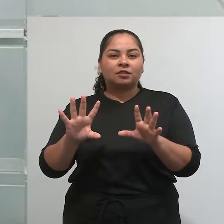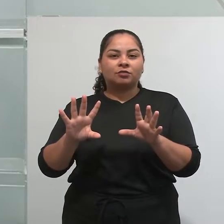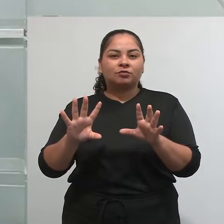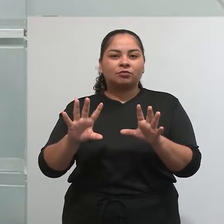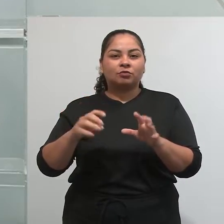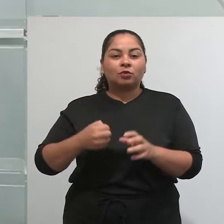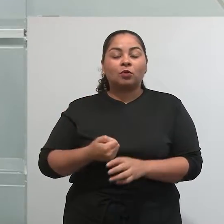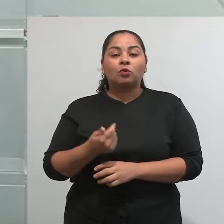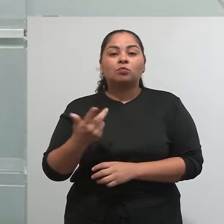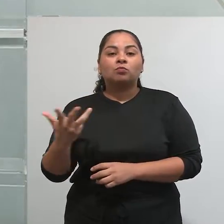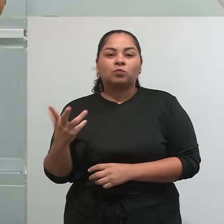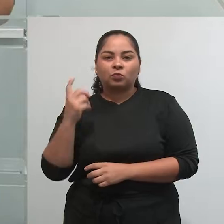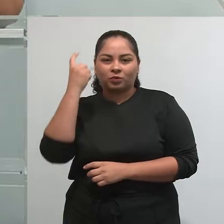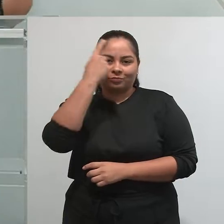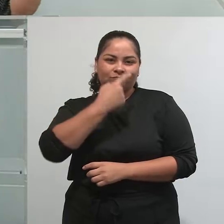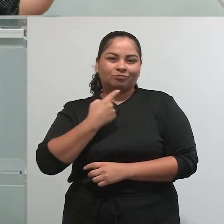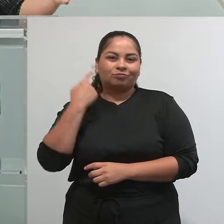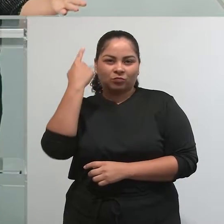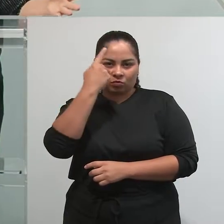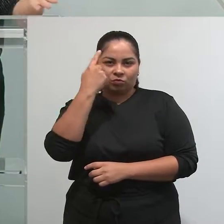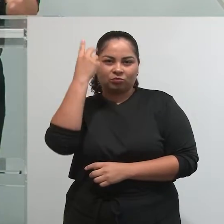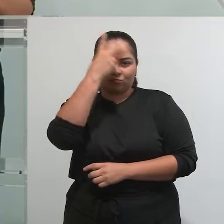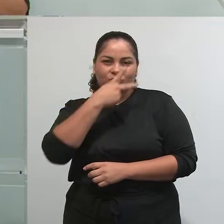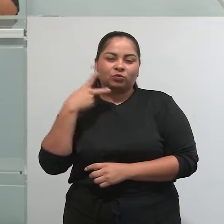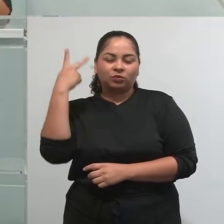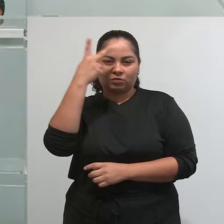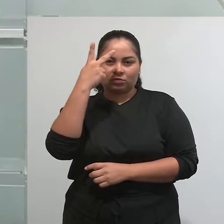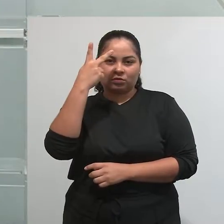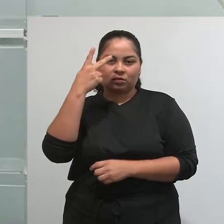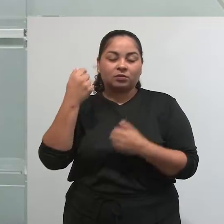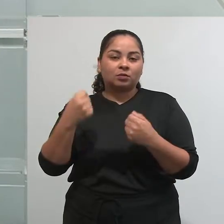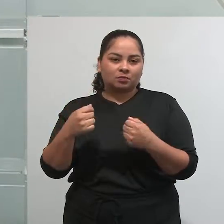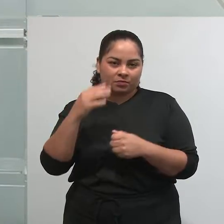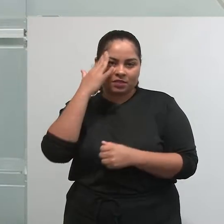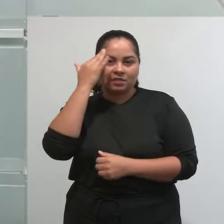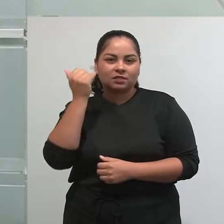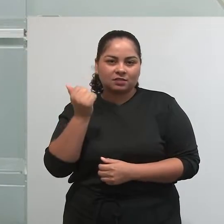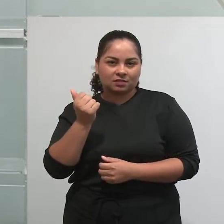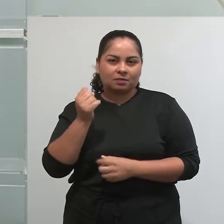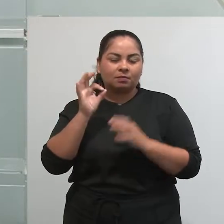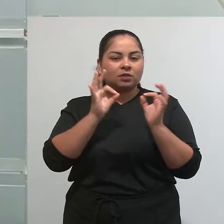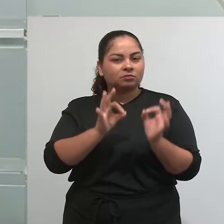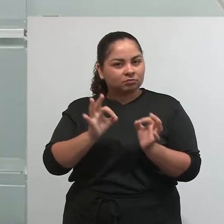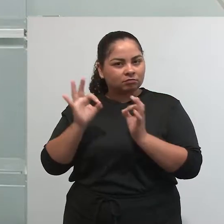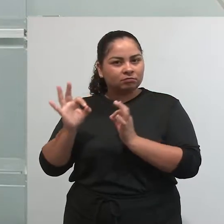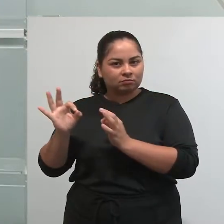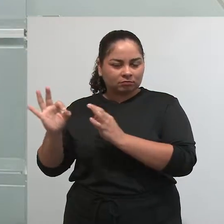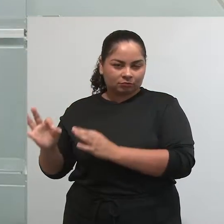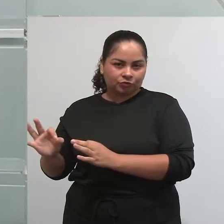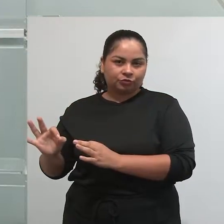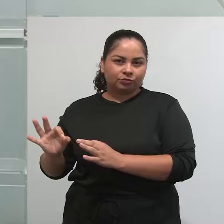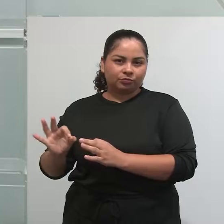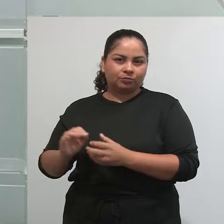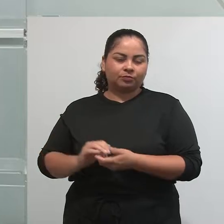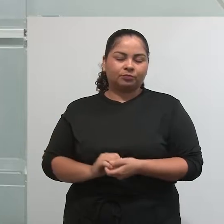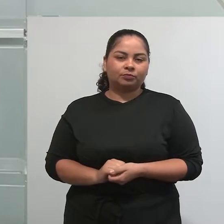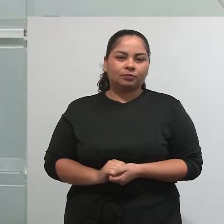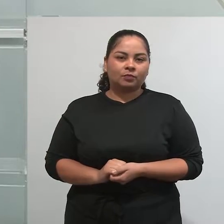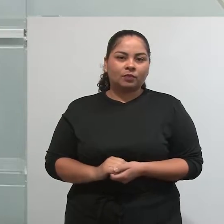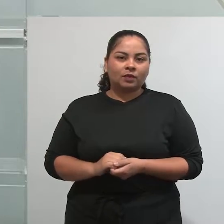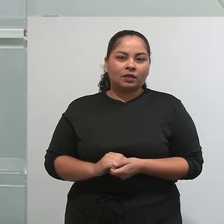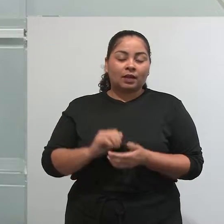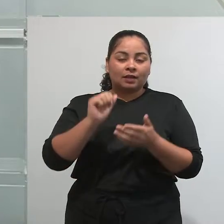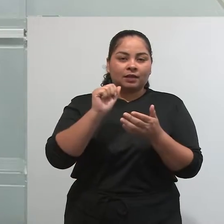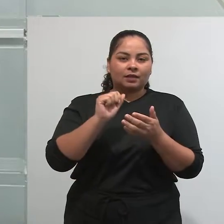você e como que você vai elaborar as atividades que você vai propor de forma que elas tenham